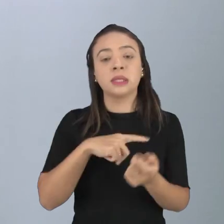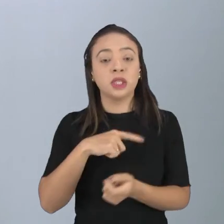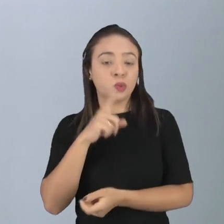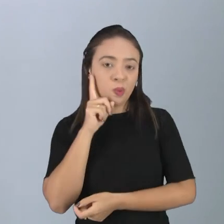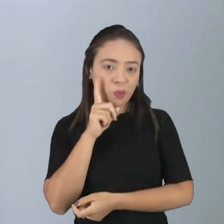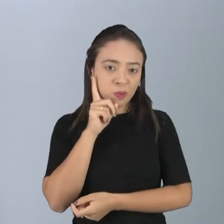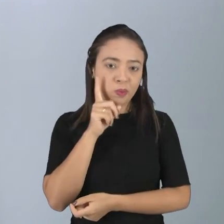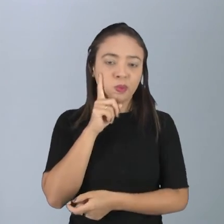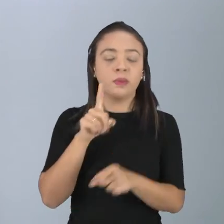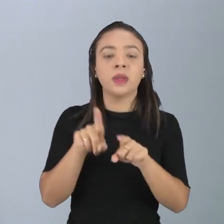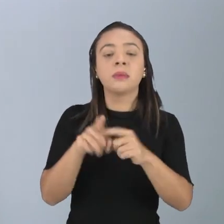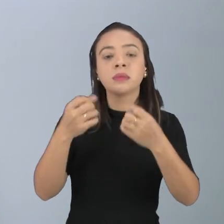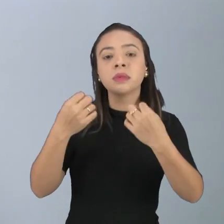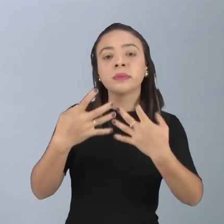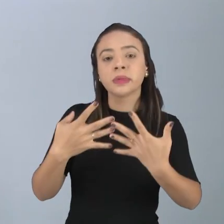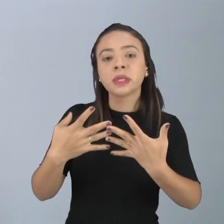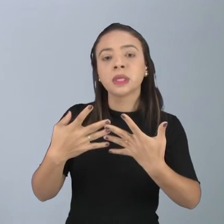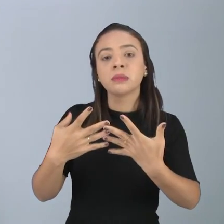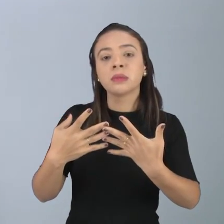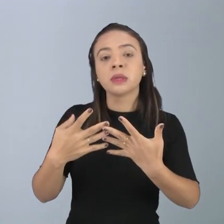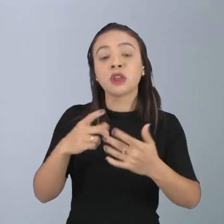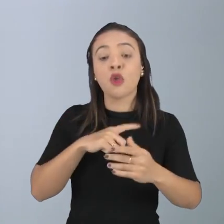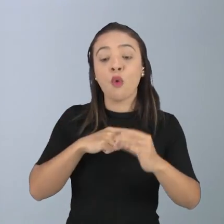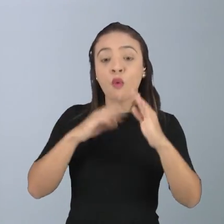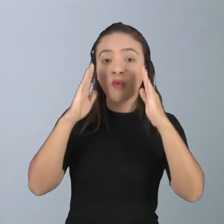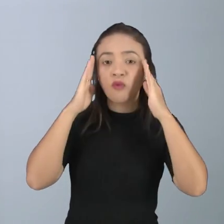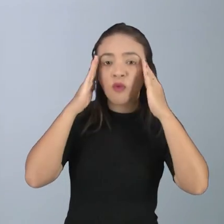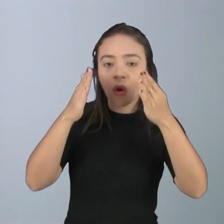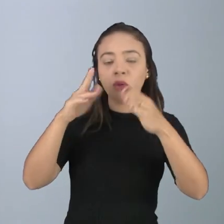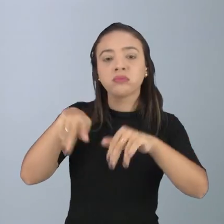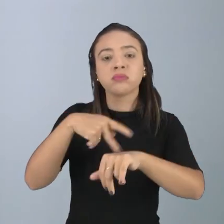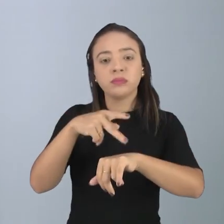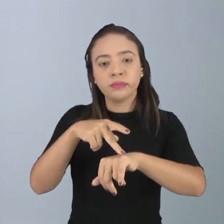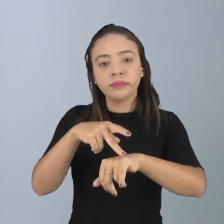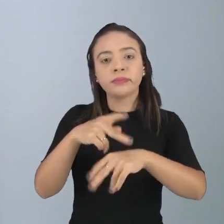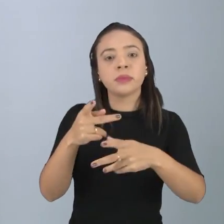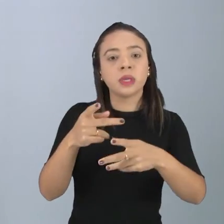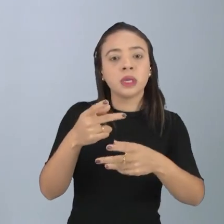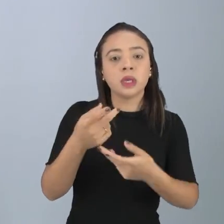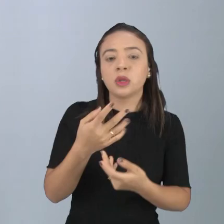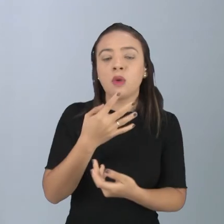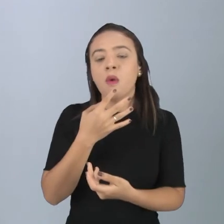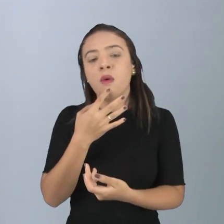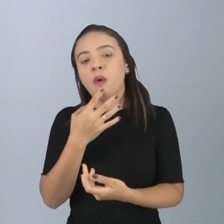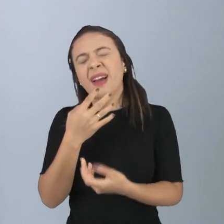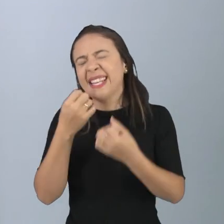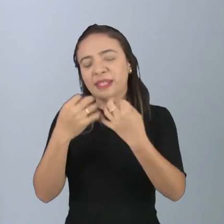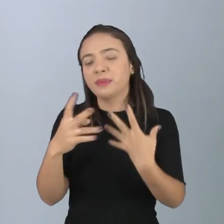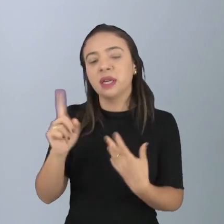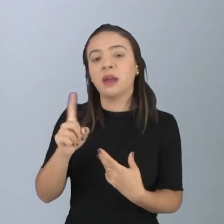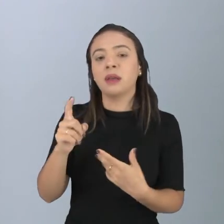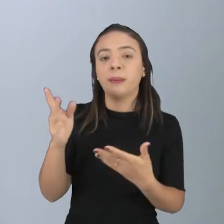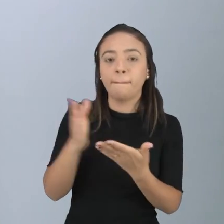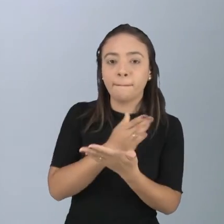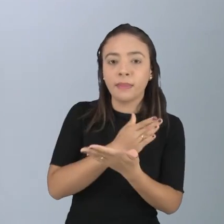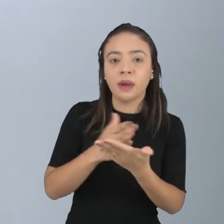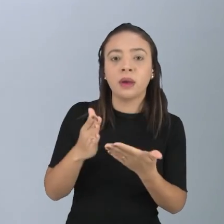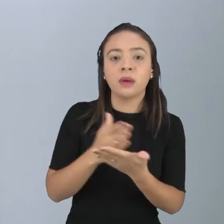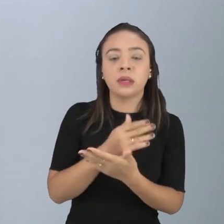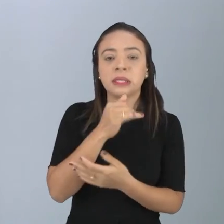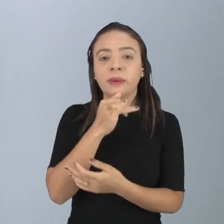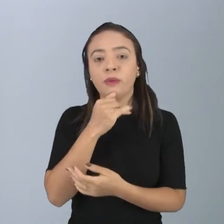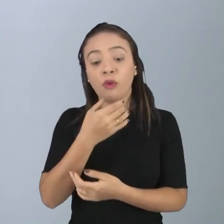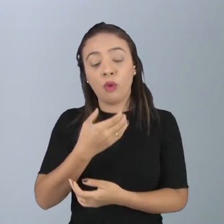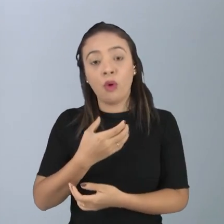Unidos e também falamos sobre algumas específicas de certos países. A gente não falou daquelas mais comuns como Ano